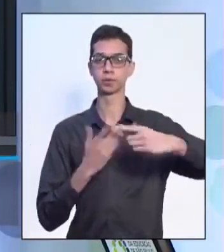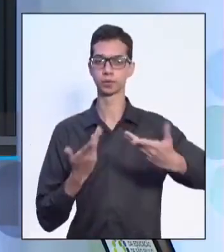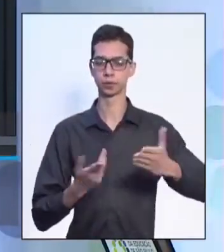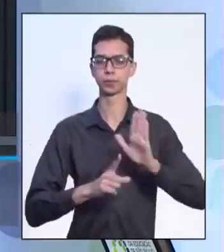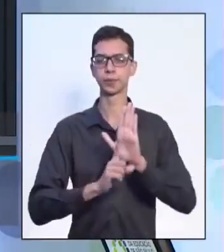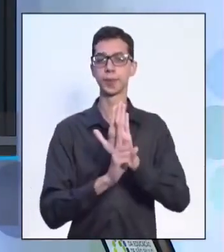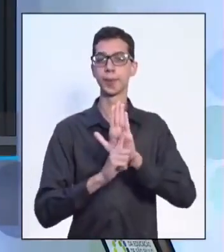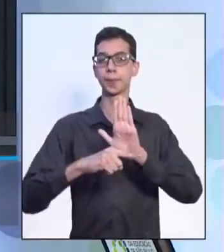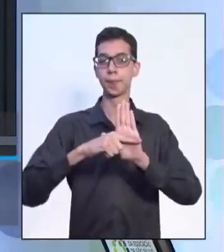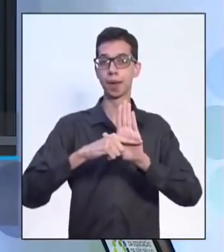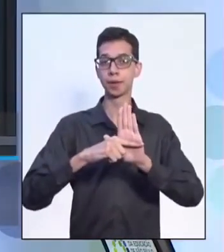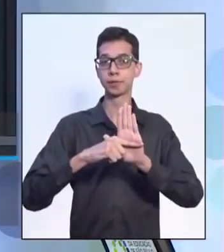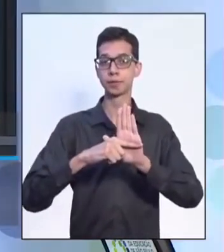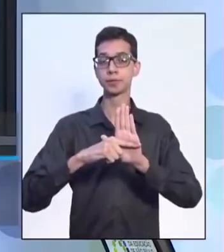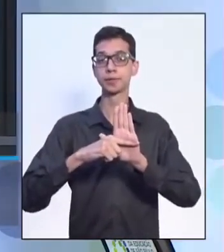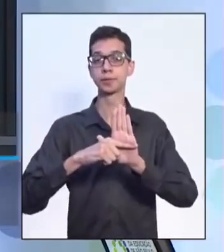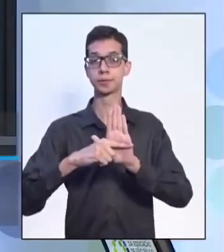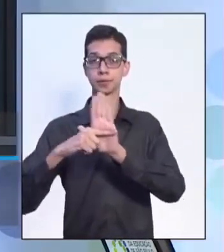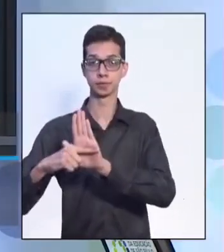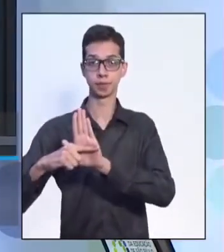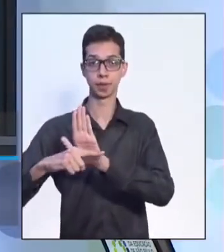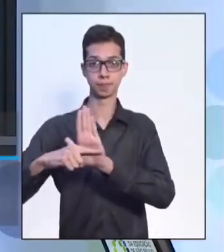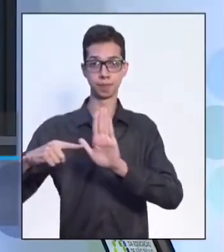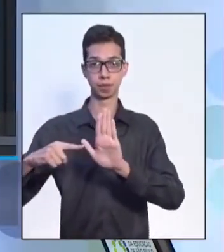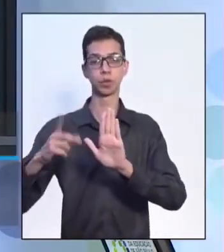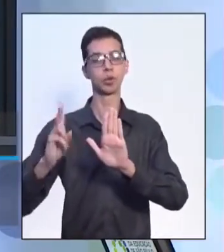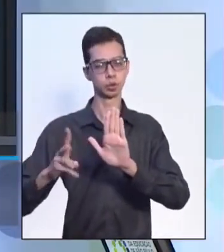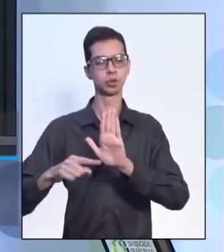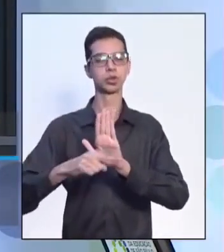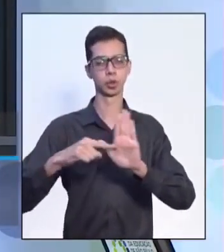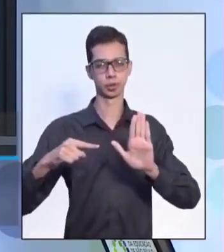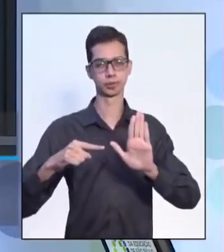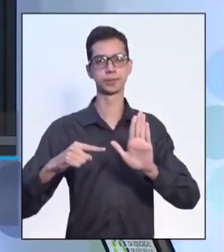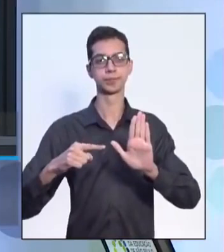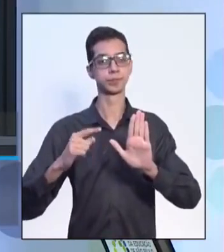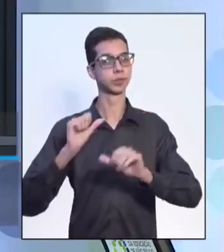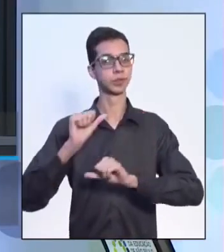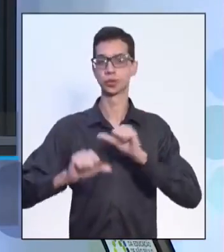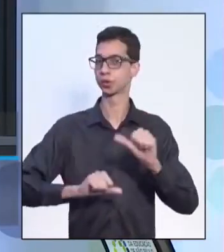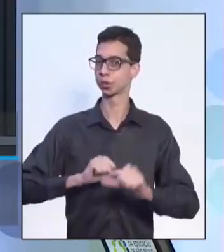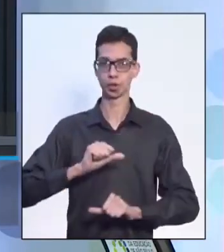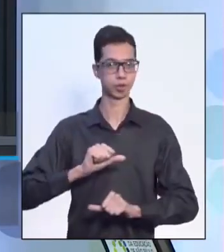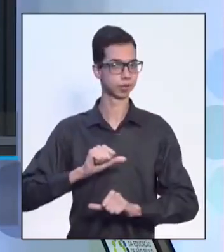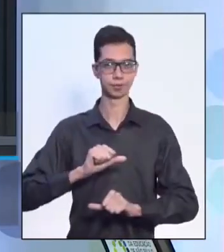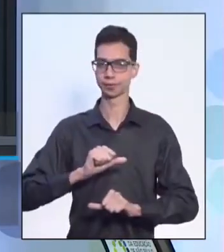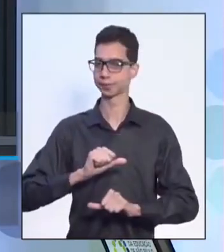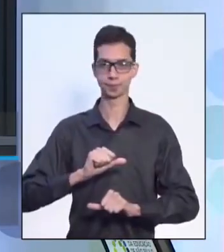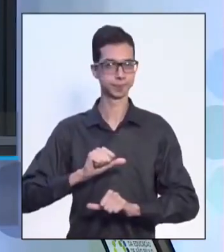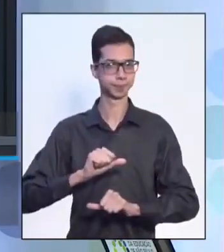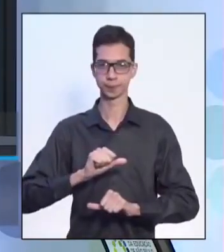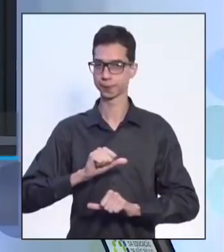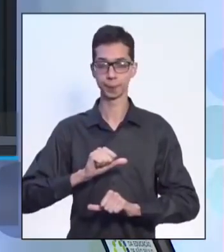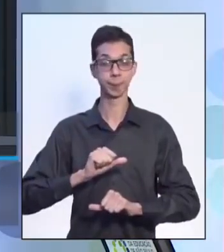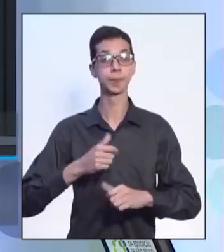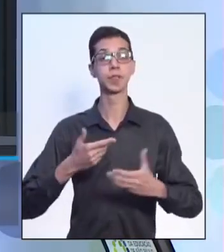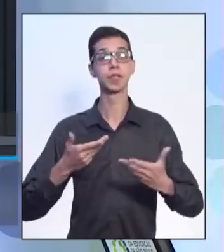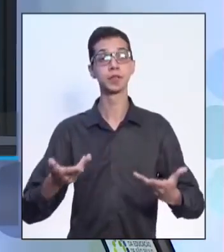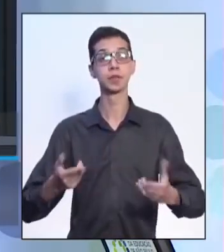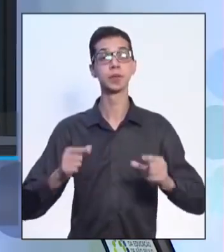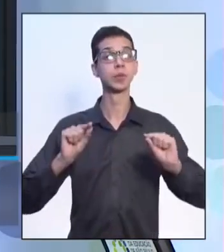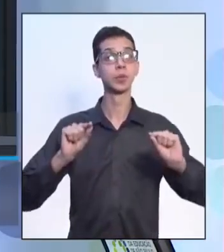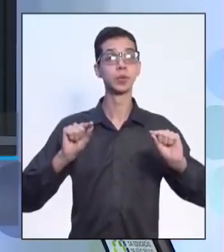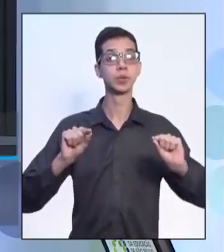menos continua menos. Então, ele não troca o sinal. Então, eu vou ter